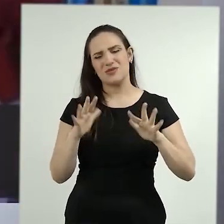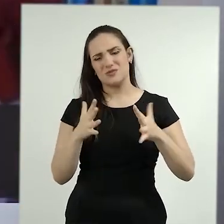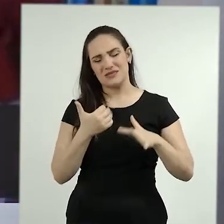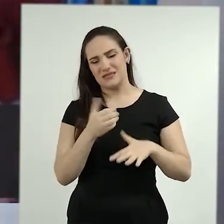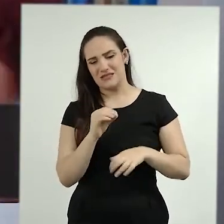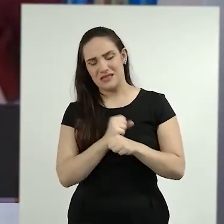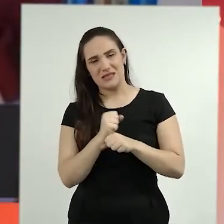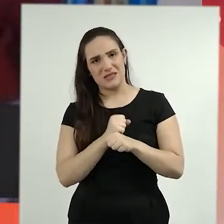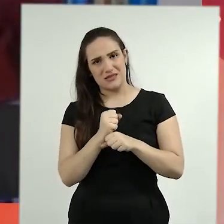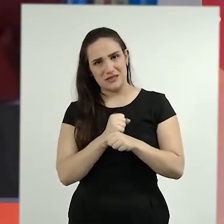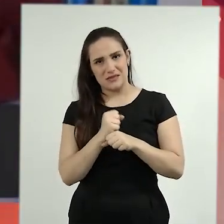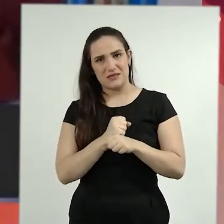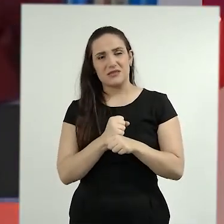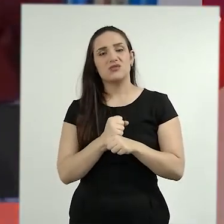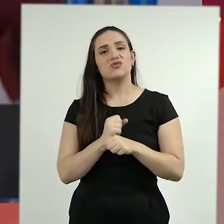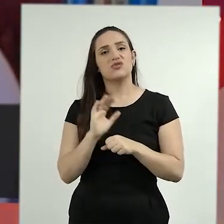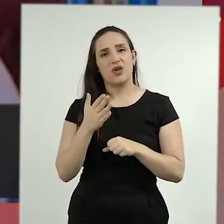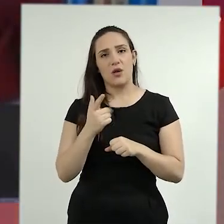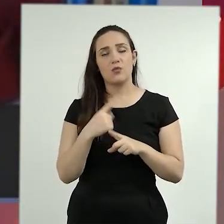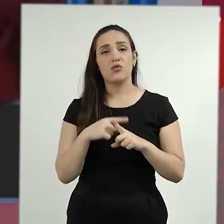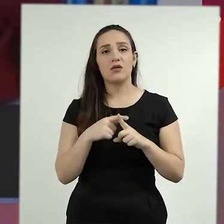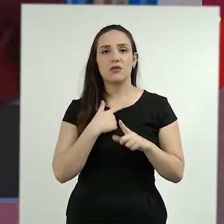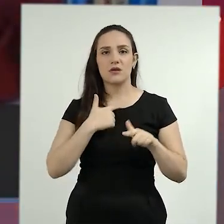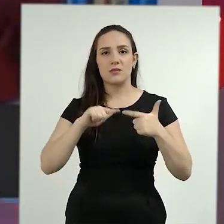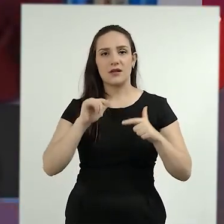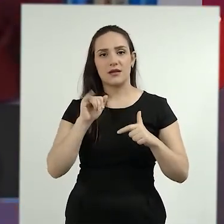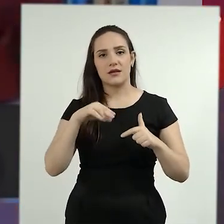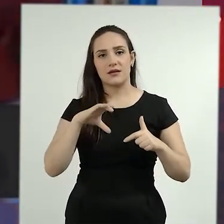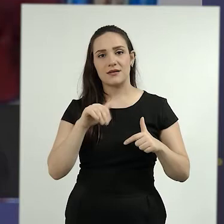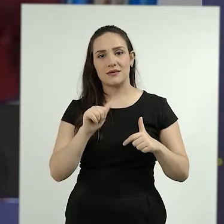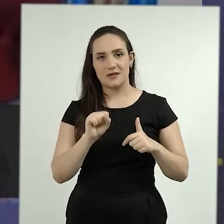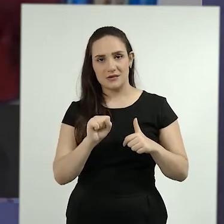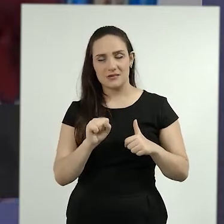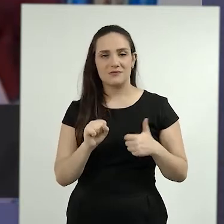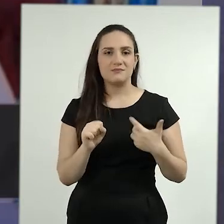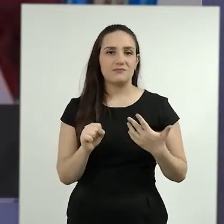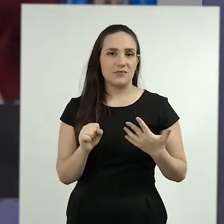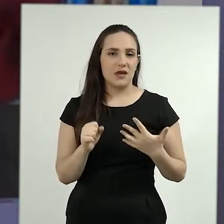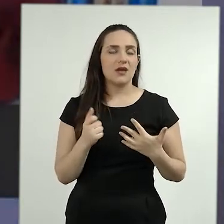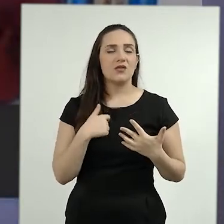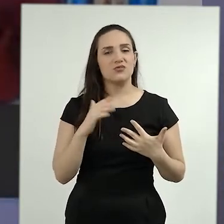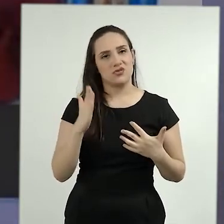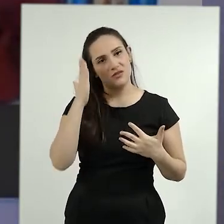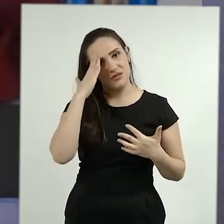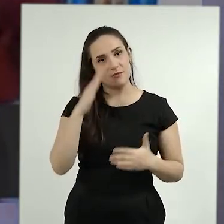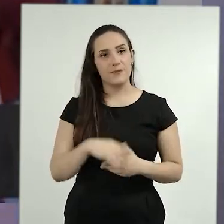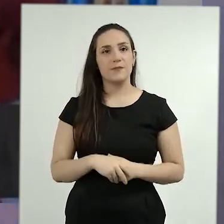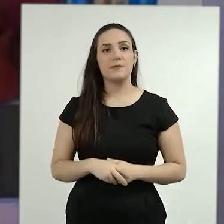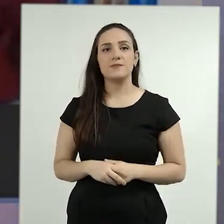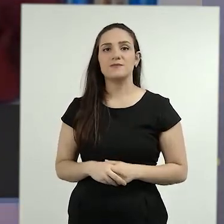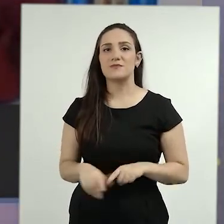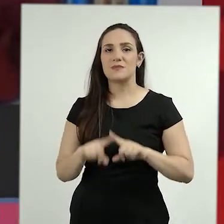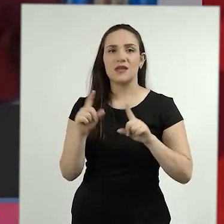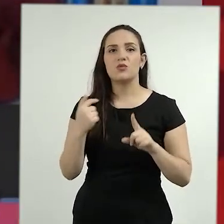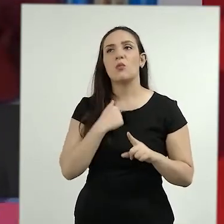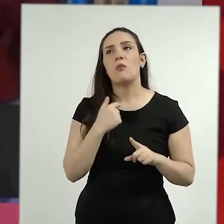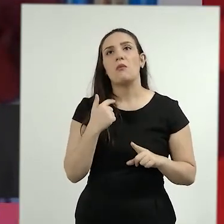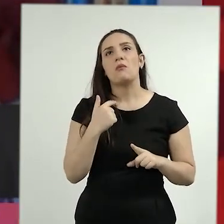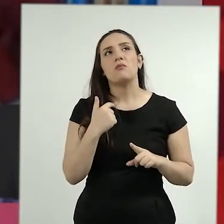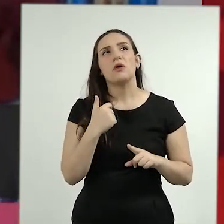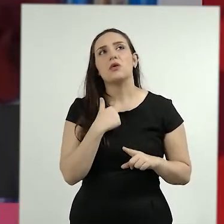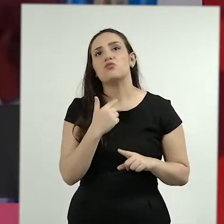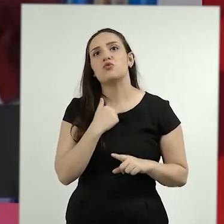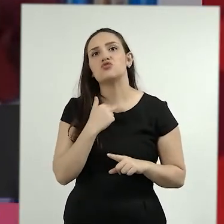com ONG, estou no Instituto de Conservação de Animais Silvestres, o ICAS, então sou também suspeito para falar, mas o que a gente não pode fazer